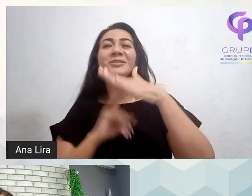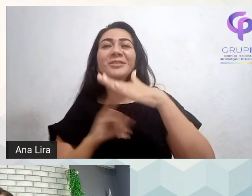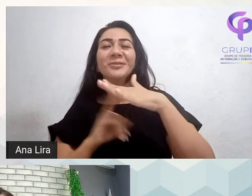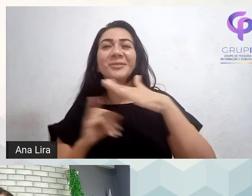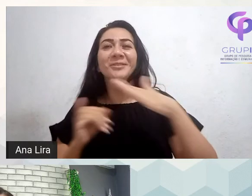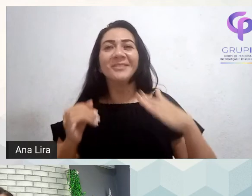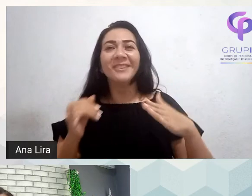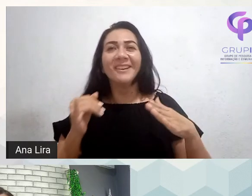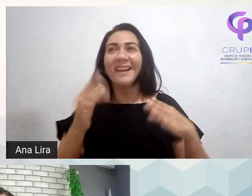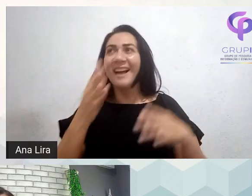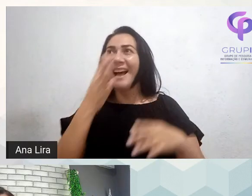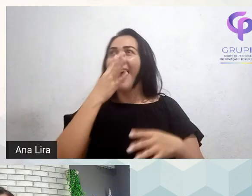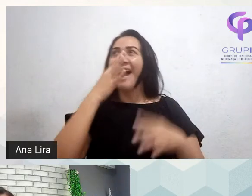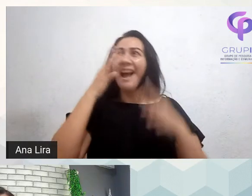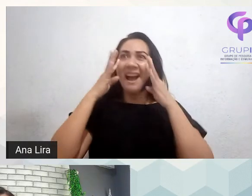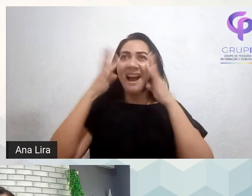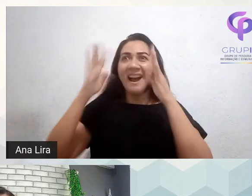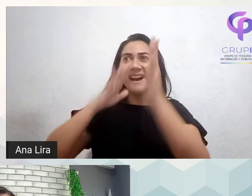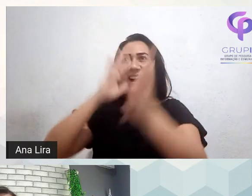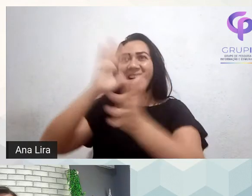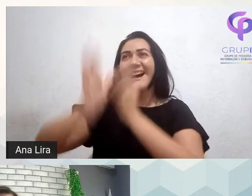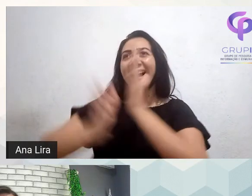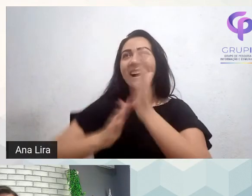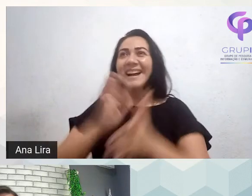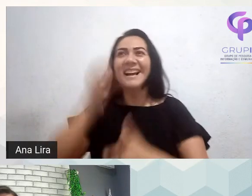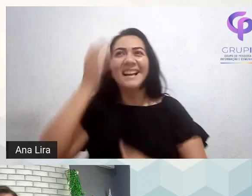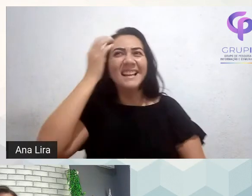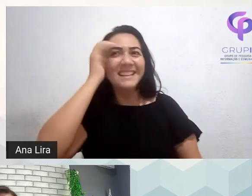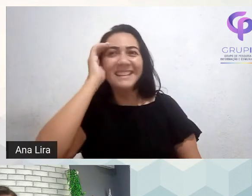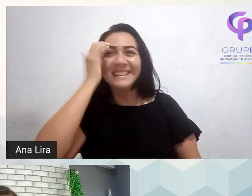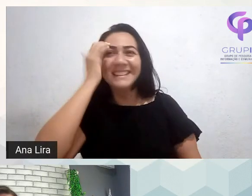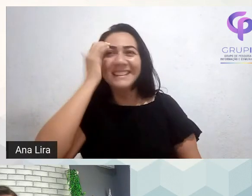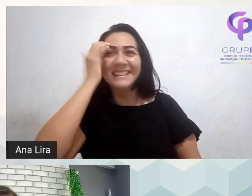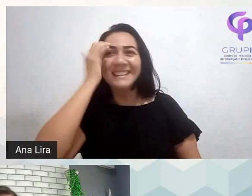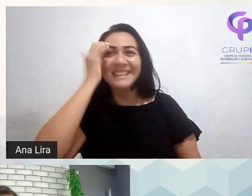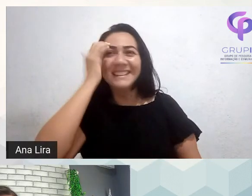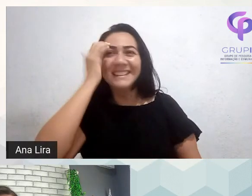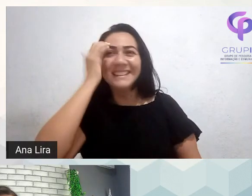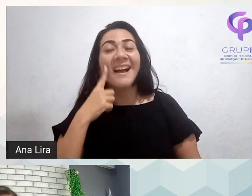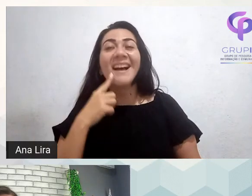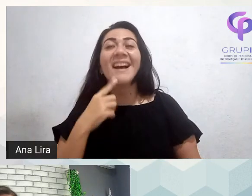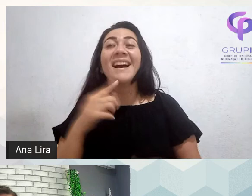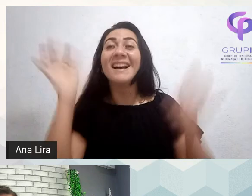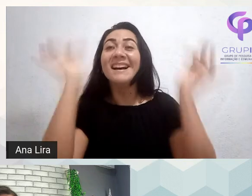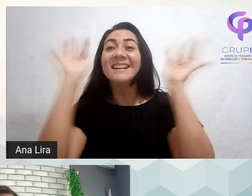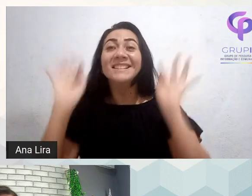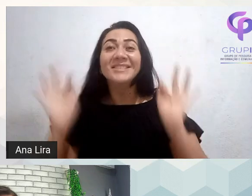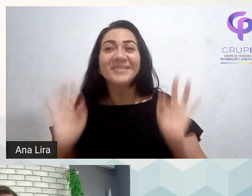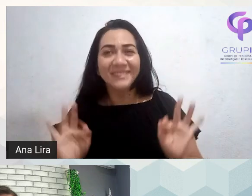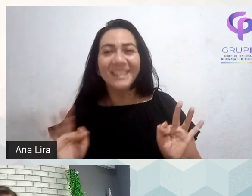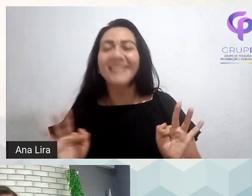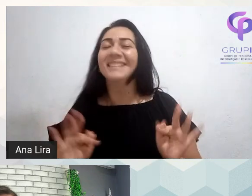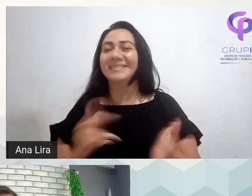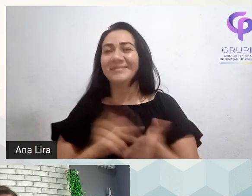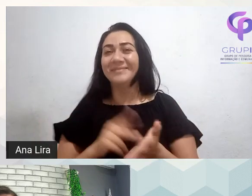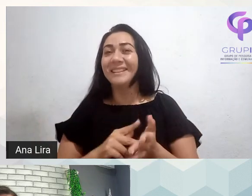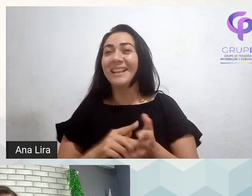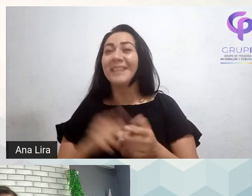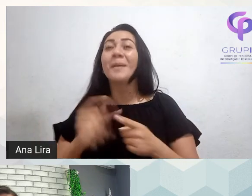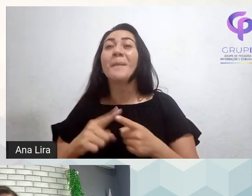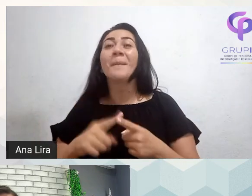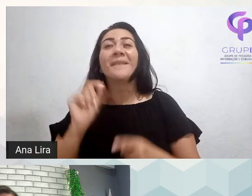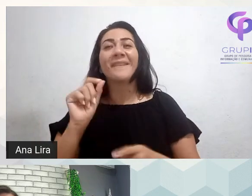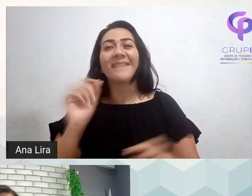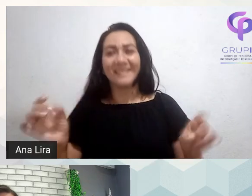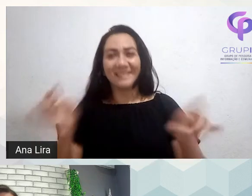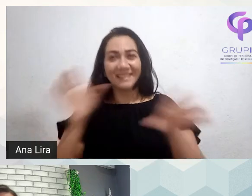junto, né? Sabendo que a gente está incluindo, né? Isso é inclusão social, sabe? É uma apresentação que